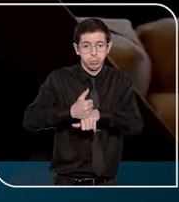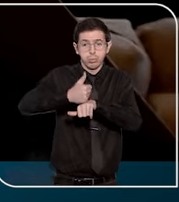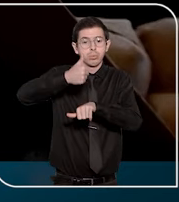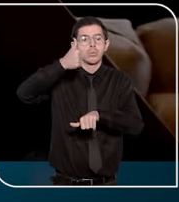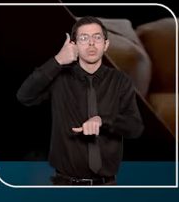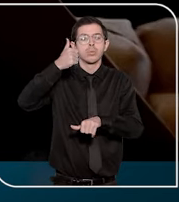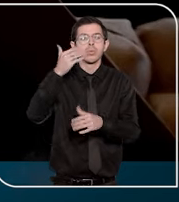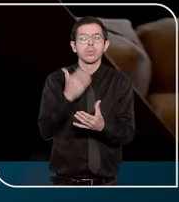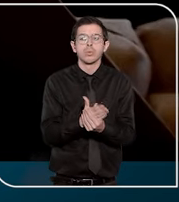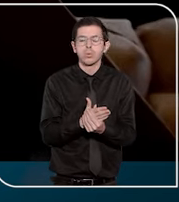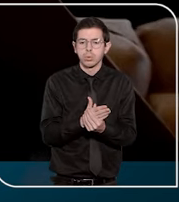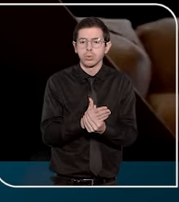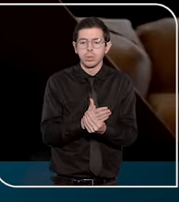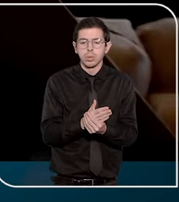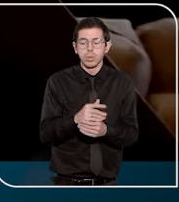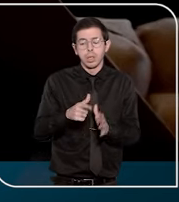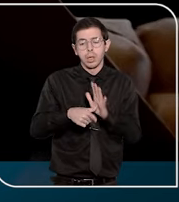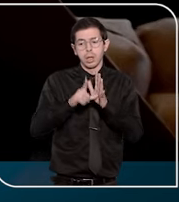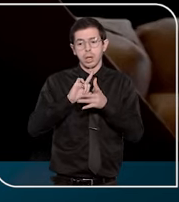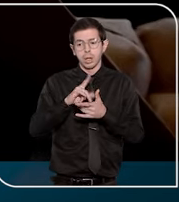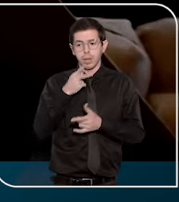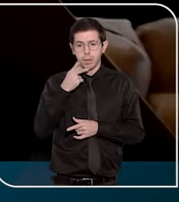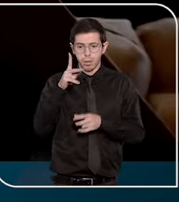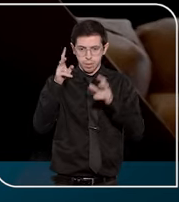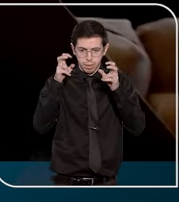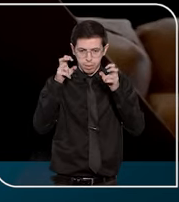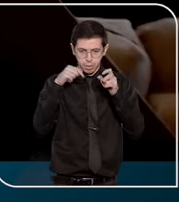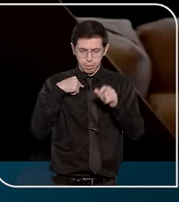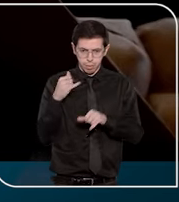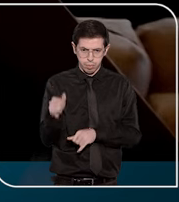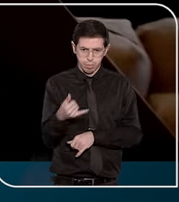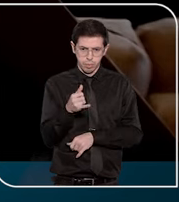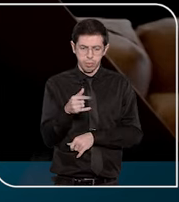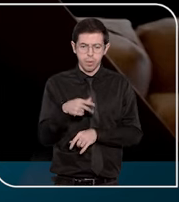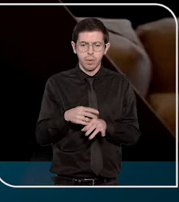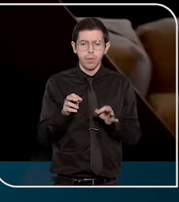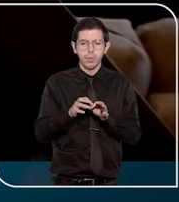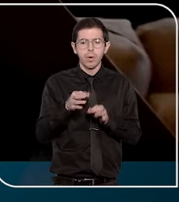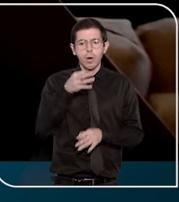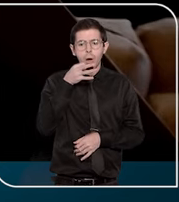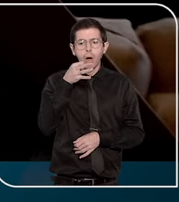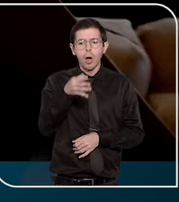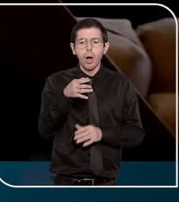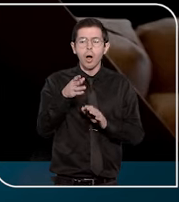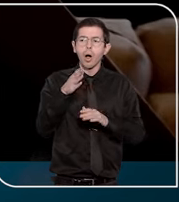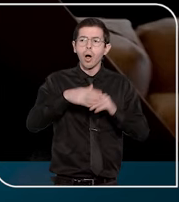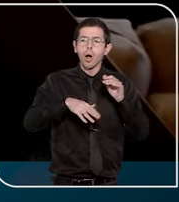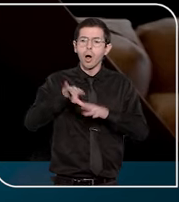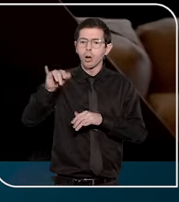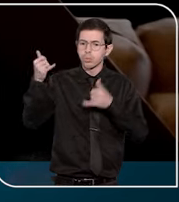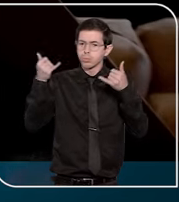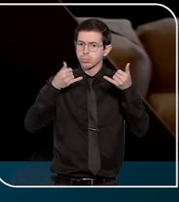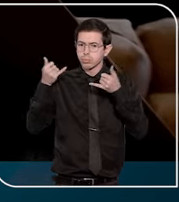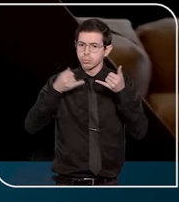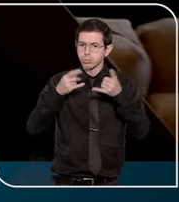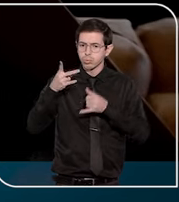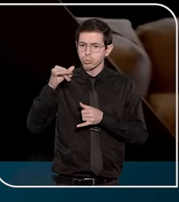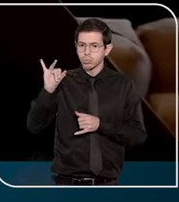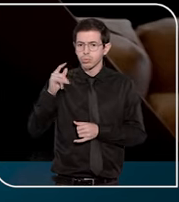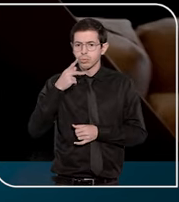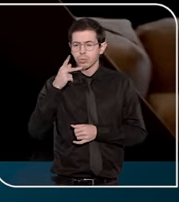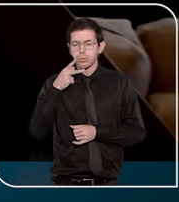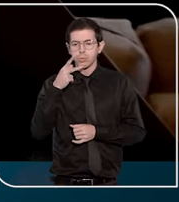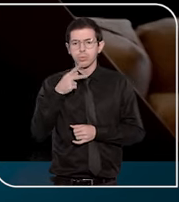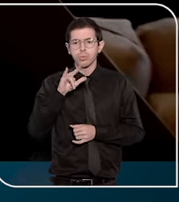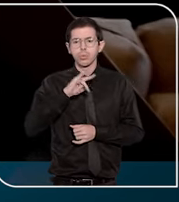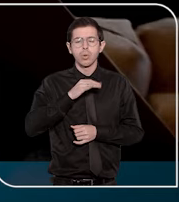antes de entrar nesse ponto aí, que é um ponto tão interessante, fazer um comentário adicional sobre os dados que o jogo trouxe, só para comentar com